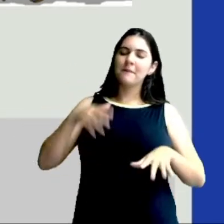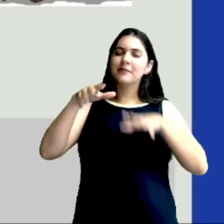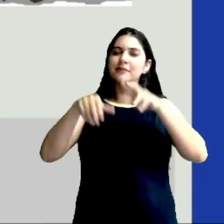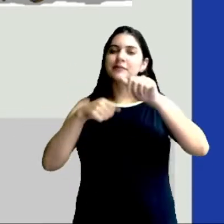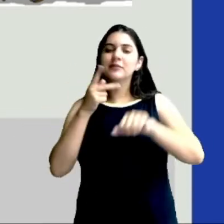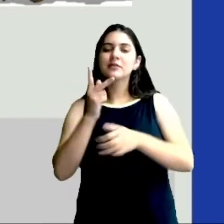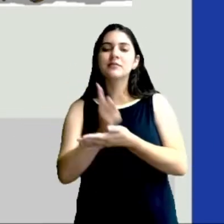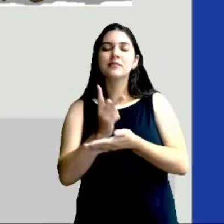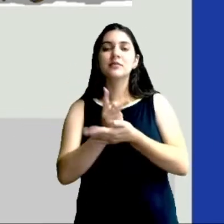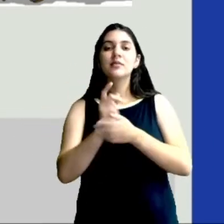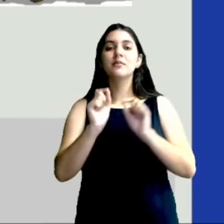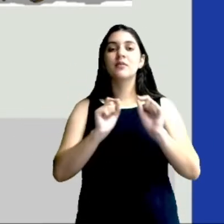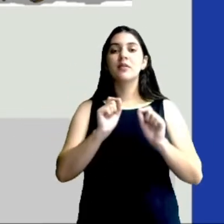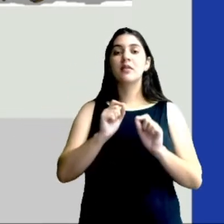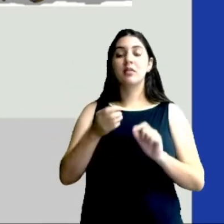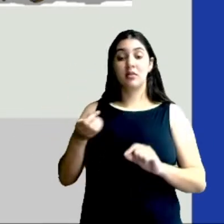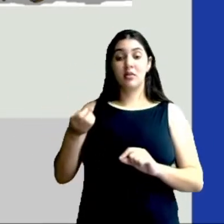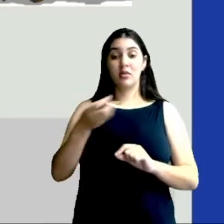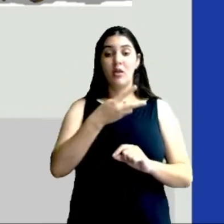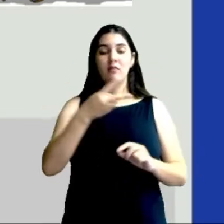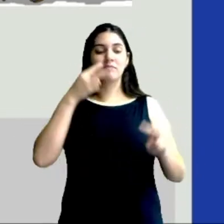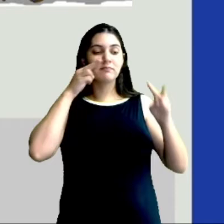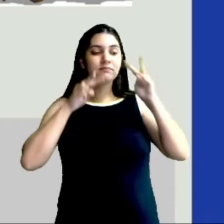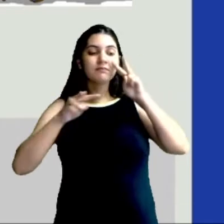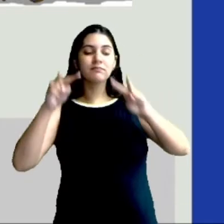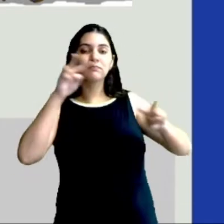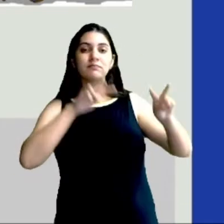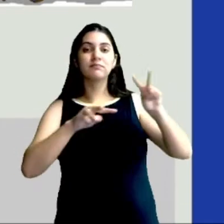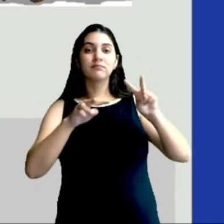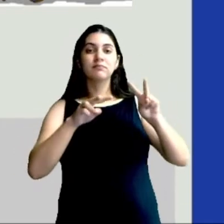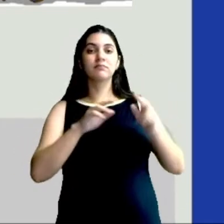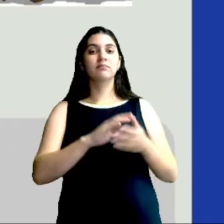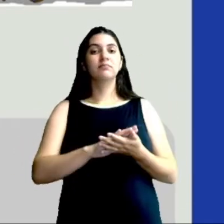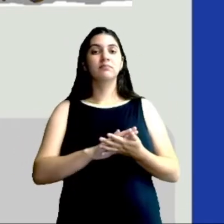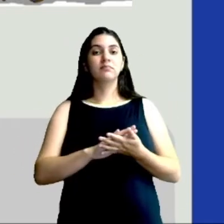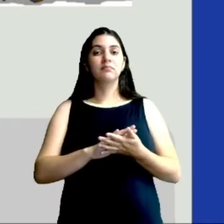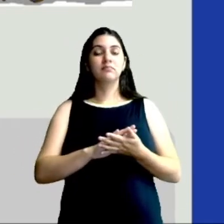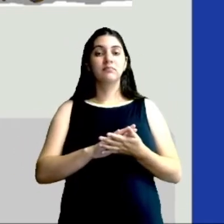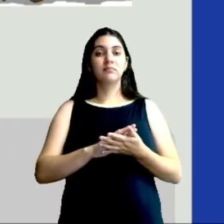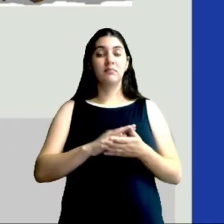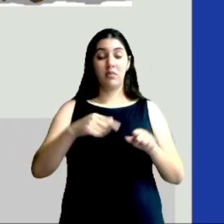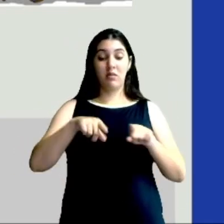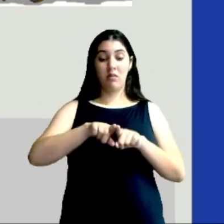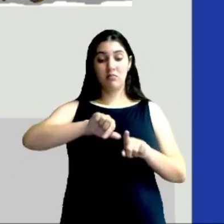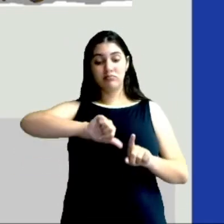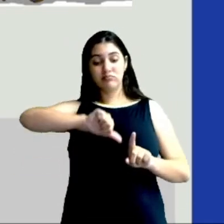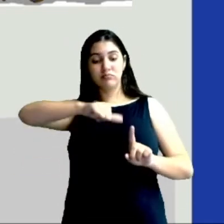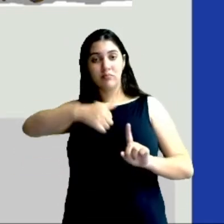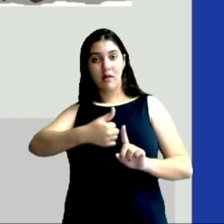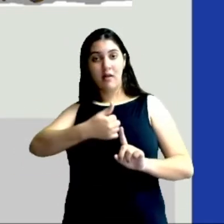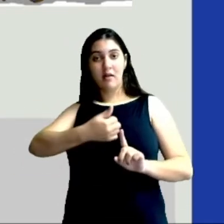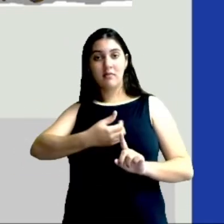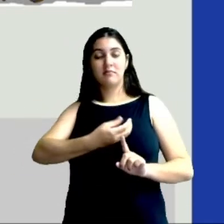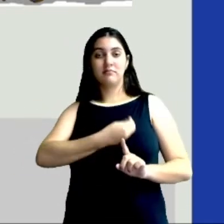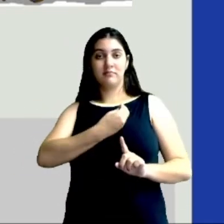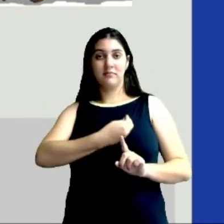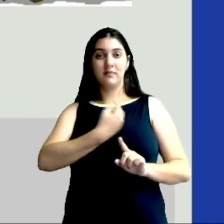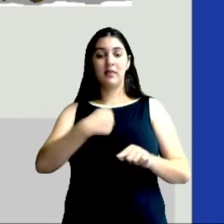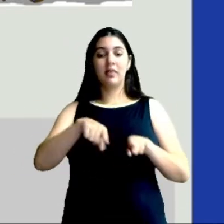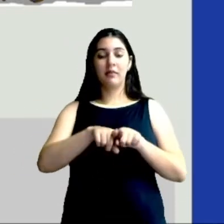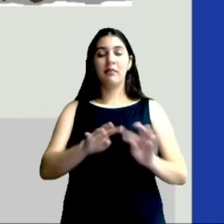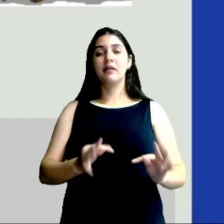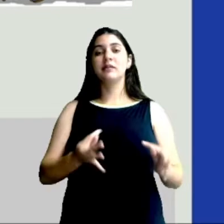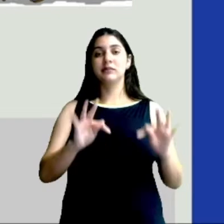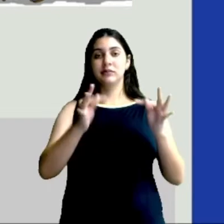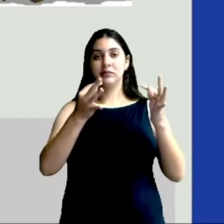essa nova perspectiva para uma qualidade de vida melhor, e a